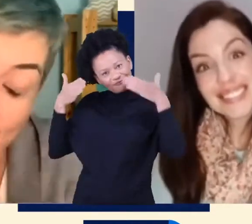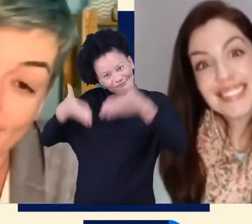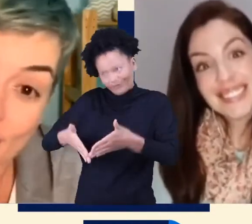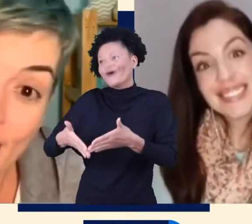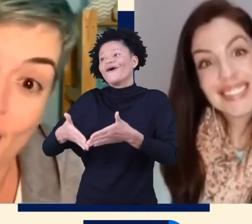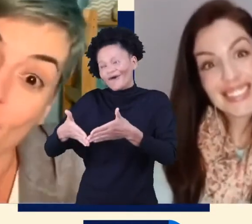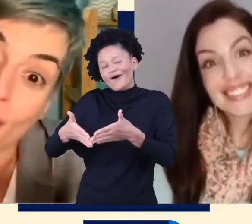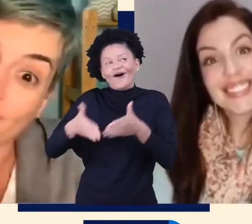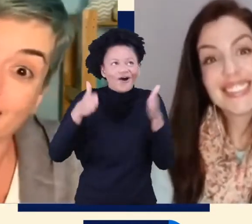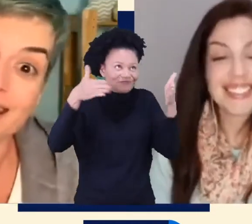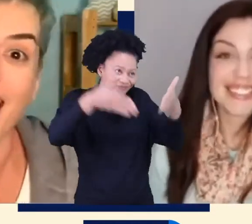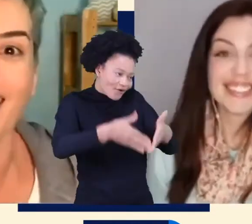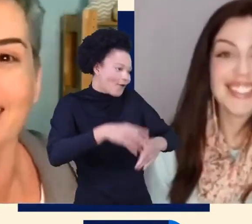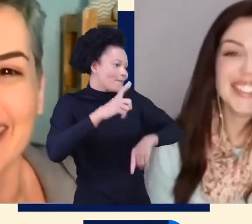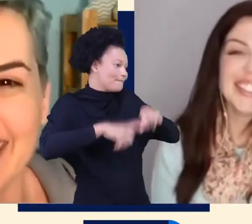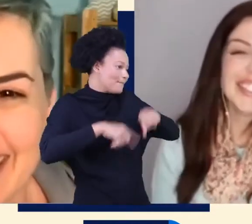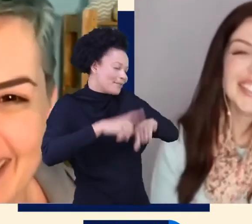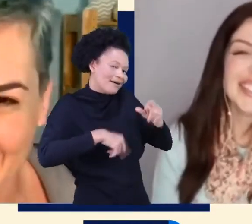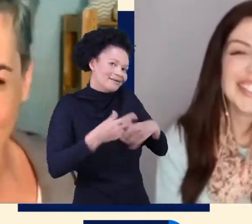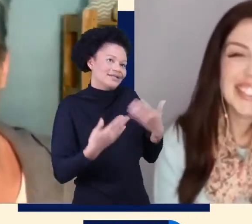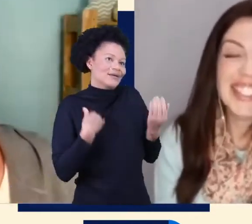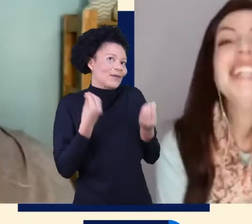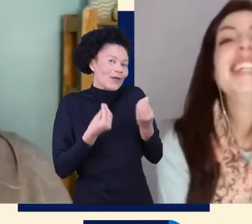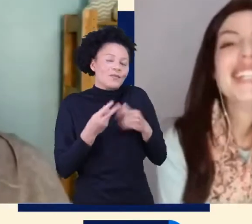como proteger, como conversar.